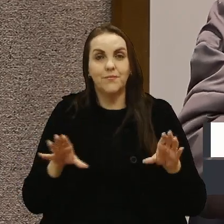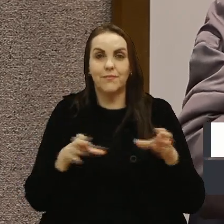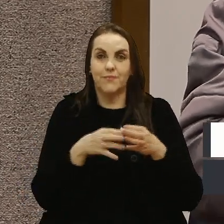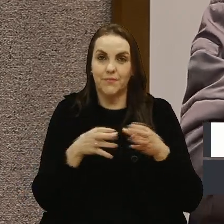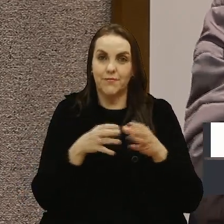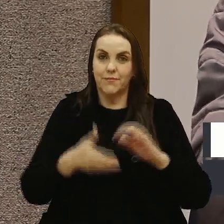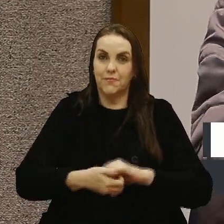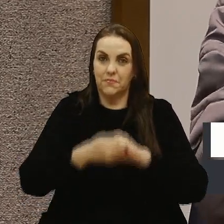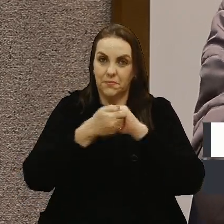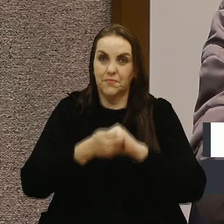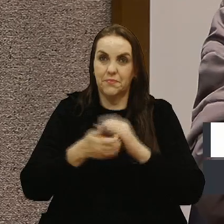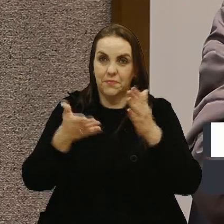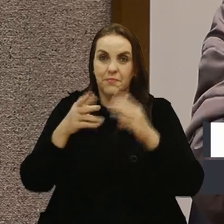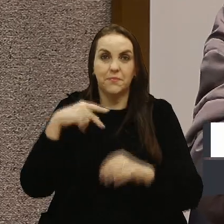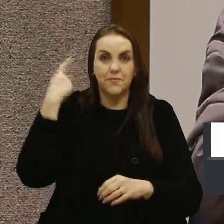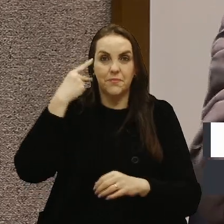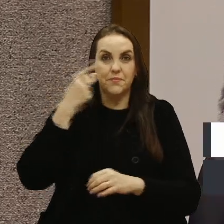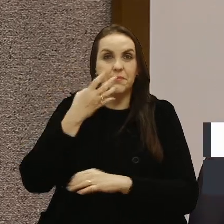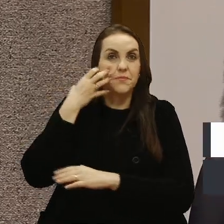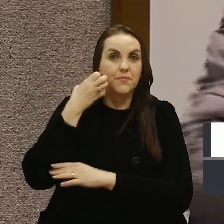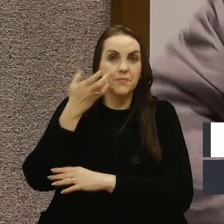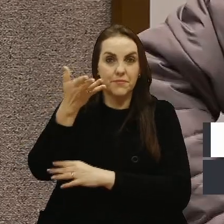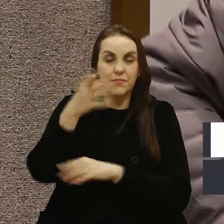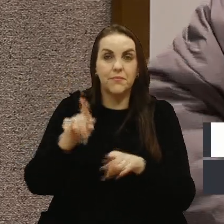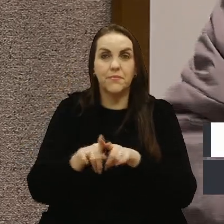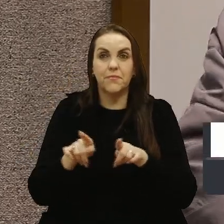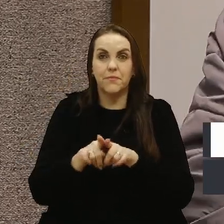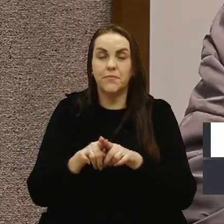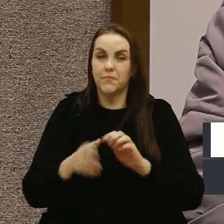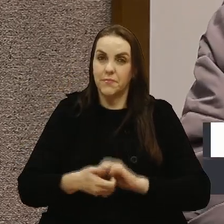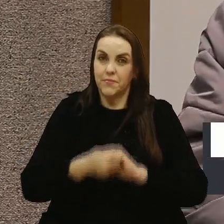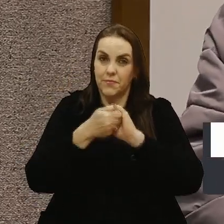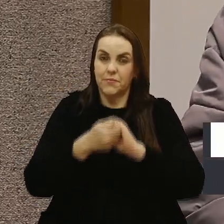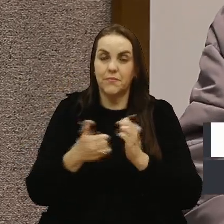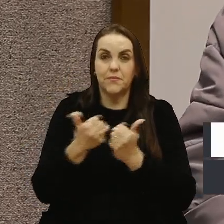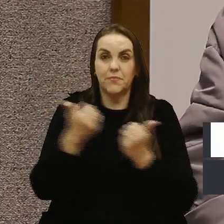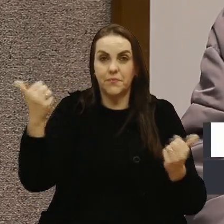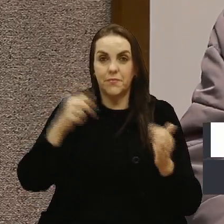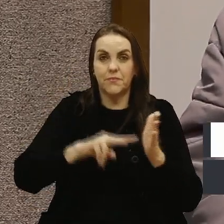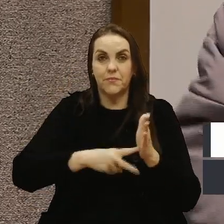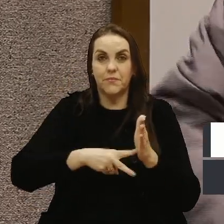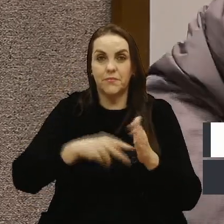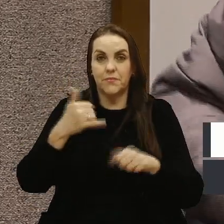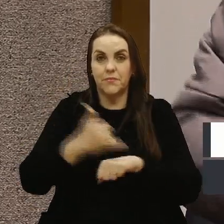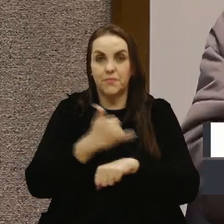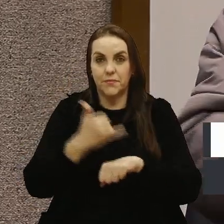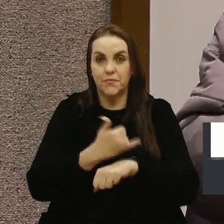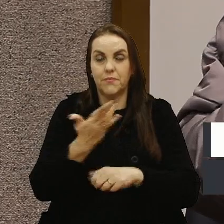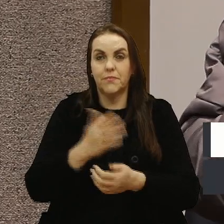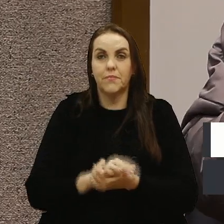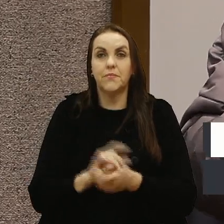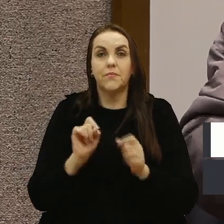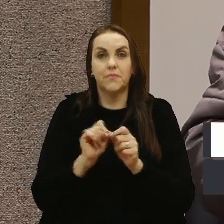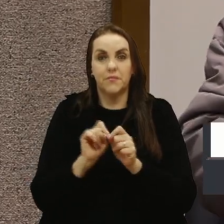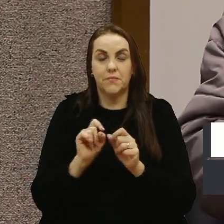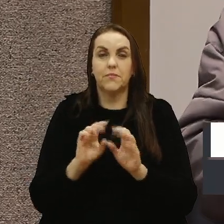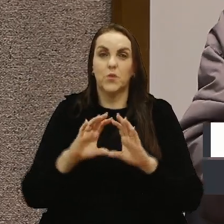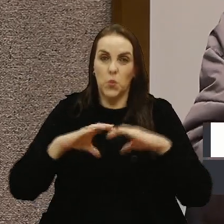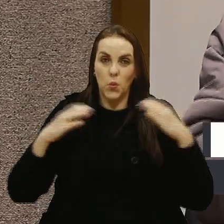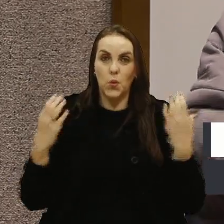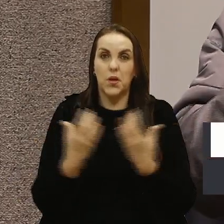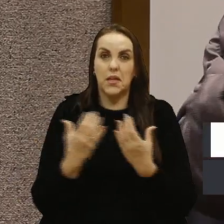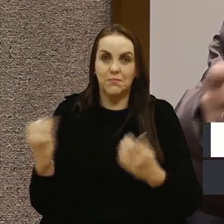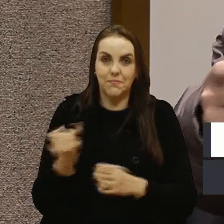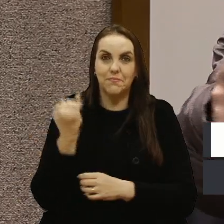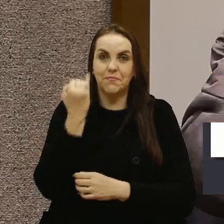um dos seus membros, o vereador José de Abreu, mas queria também cumprimentar toda a direção dos sindicatos metalúrgicos que fez esse grande congresso.